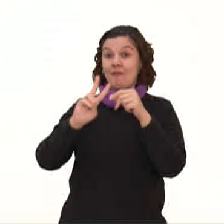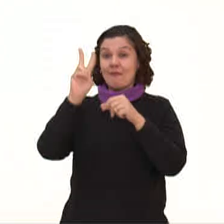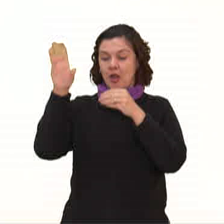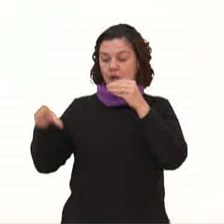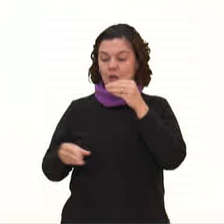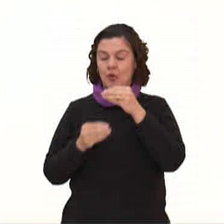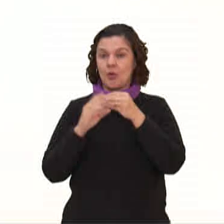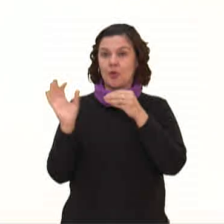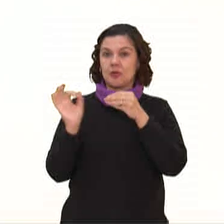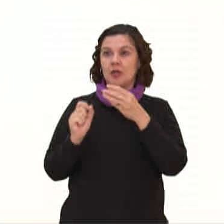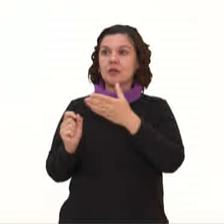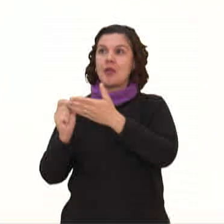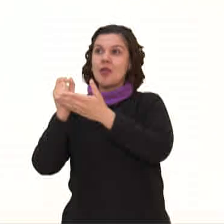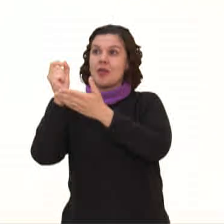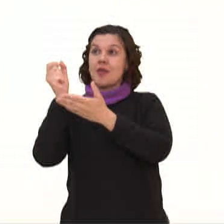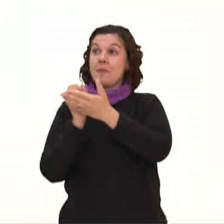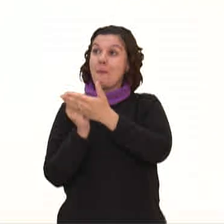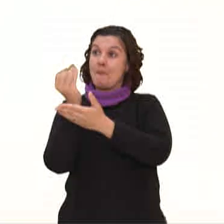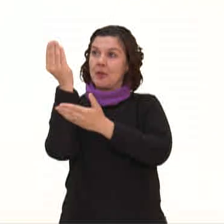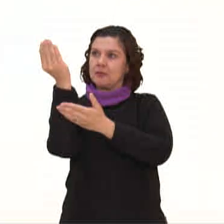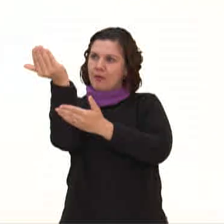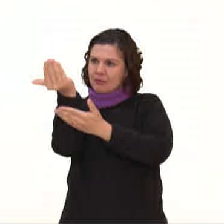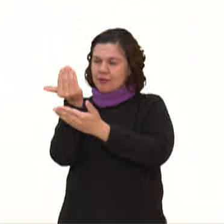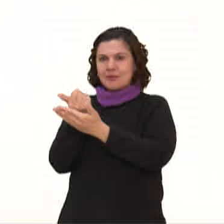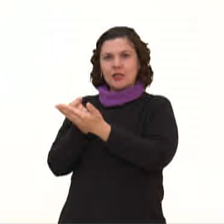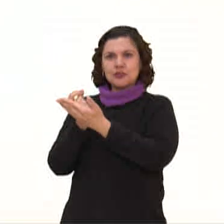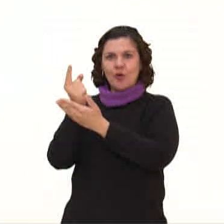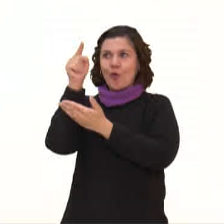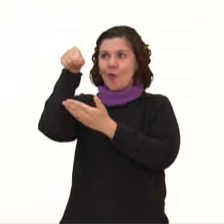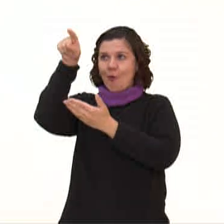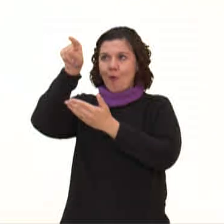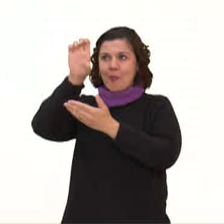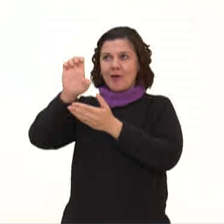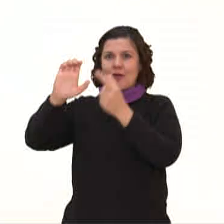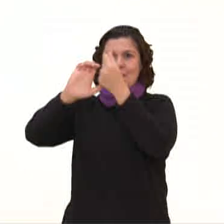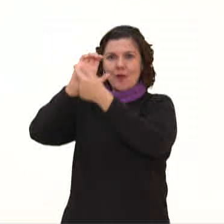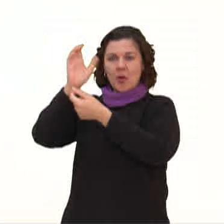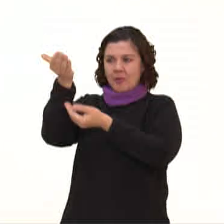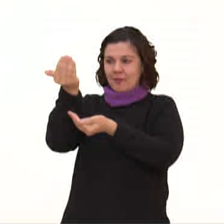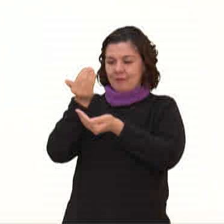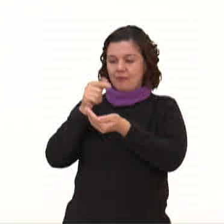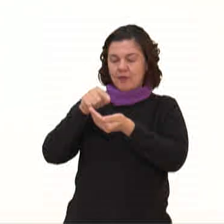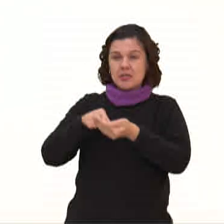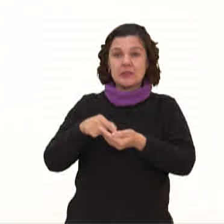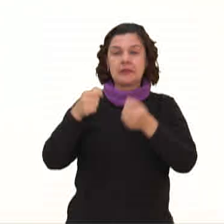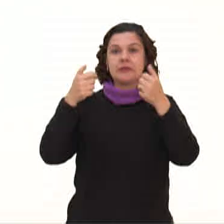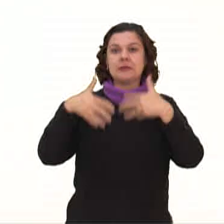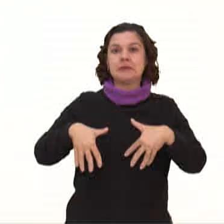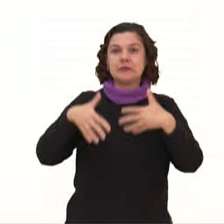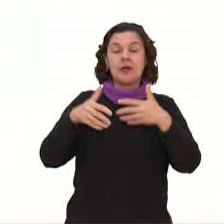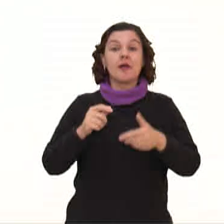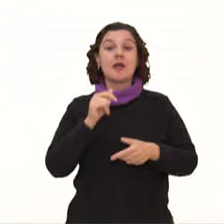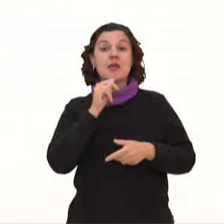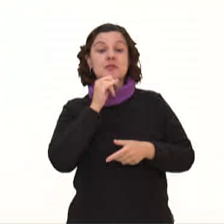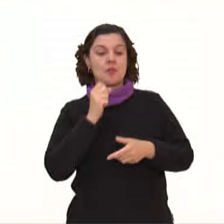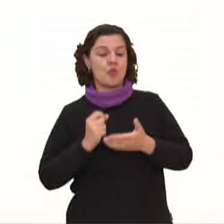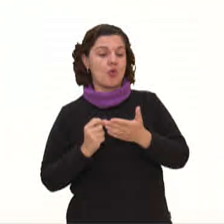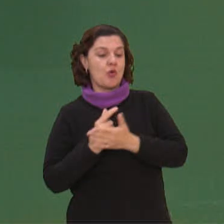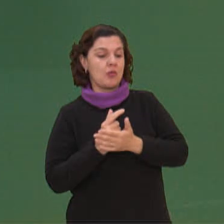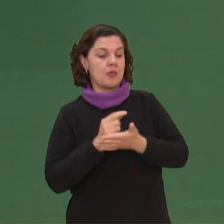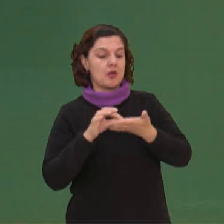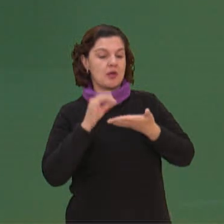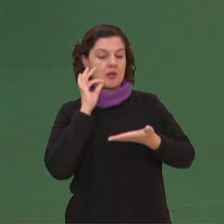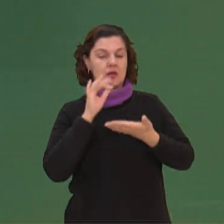agregado e compra produtos com grande valor agregado. Inclusive a gente vai no supermercado e compra café